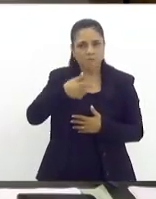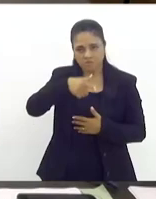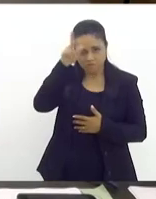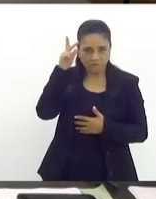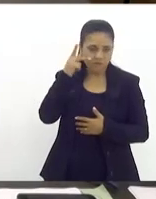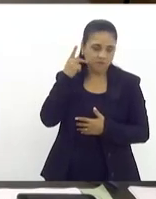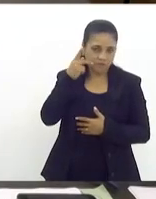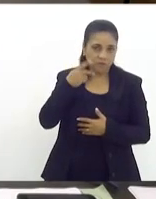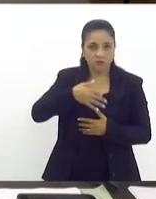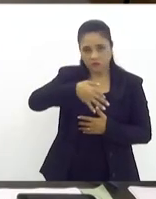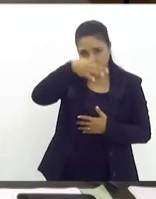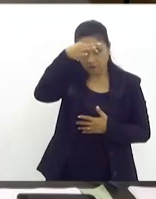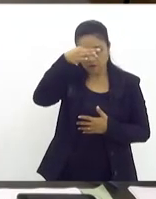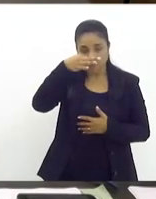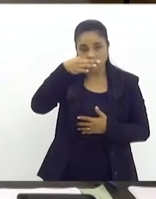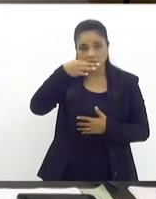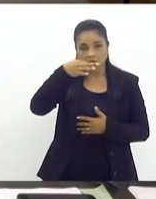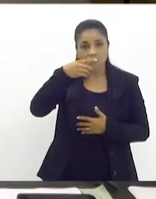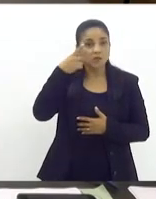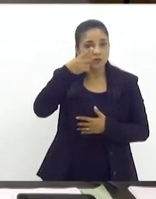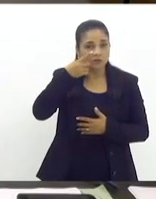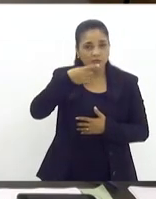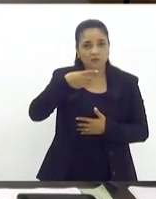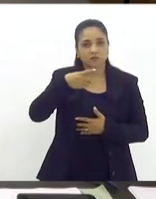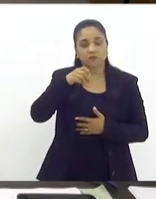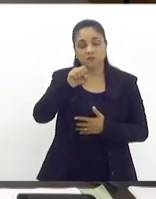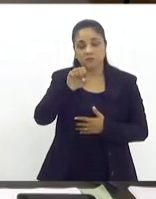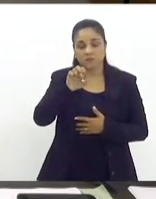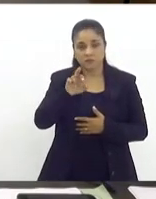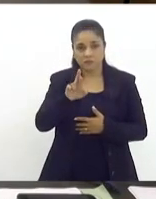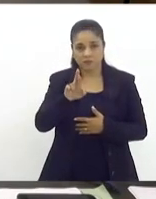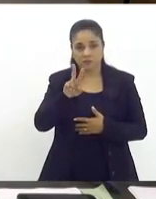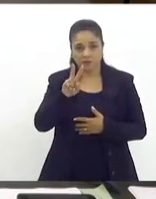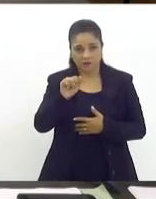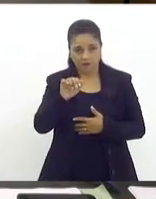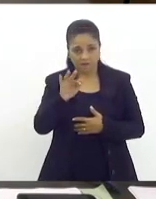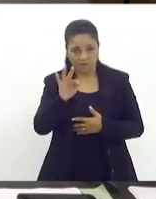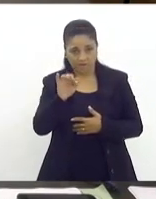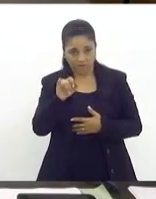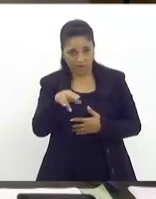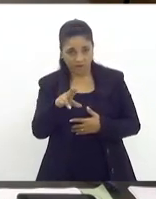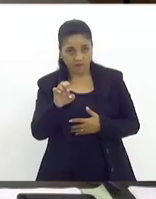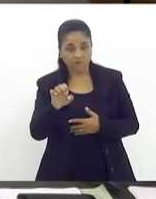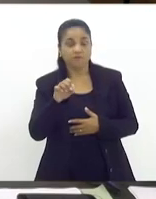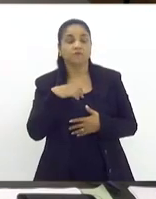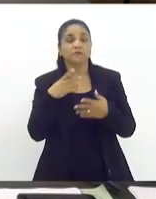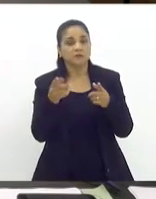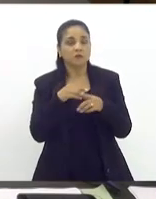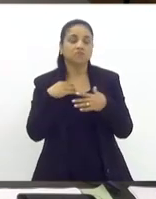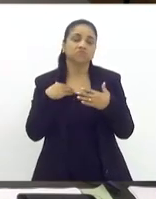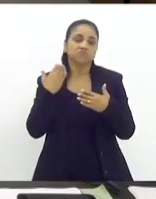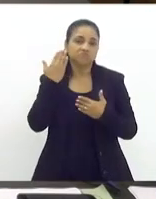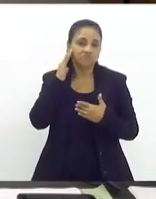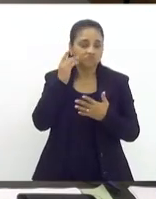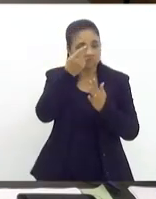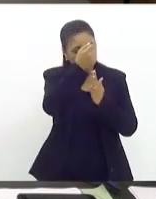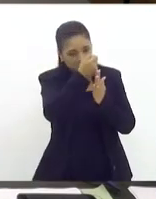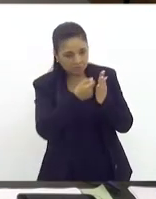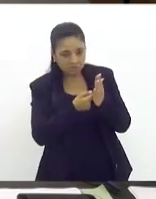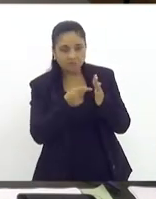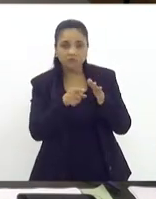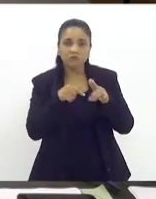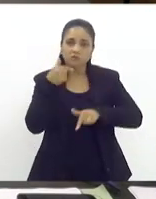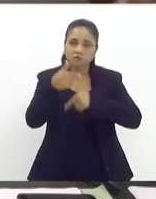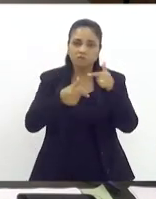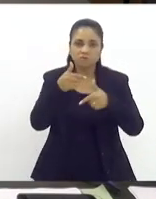Serafini, a gente possa até afirmar entendimento nesse sentido aí e positivar esse entendimento, sumular esse entendimento para nortear aí os